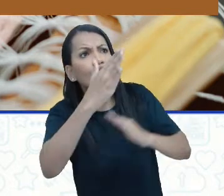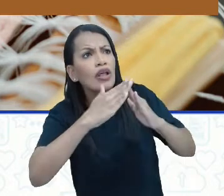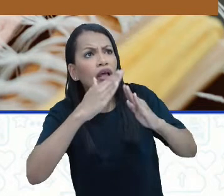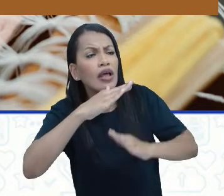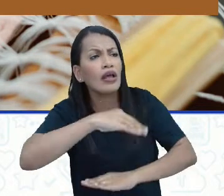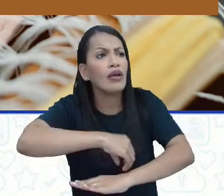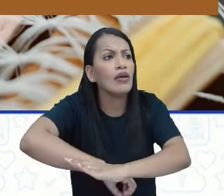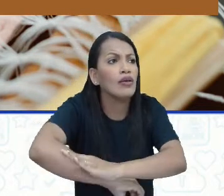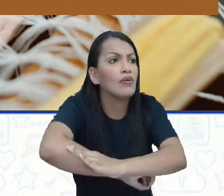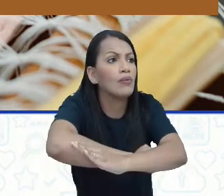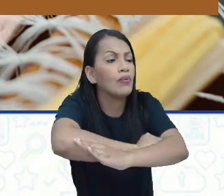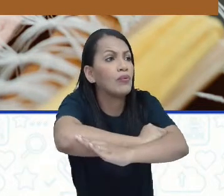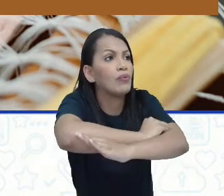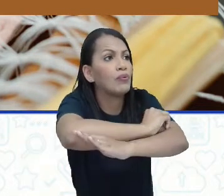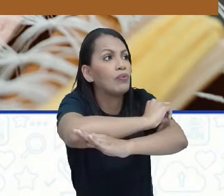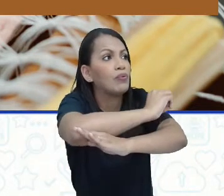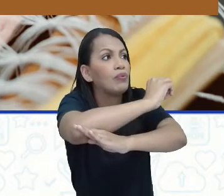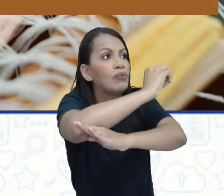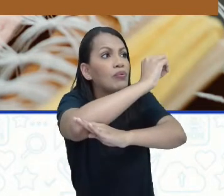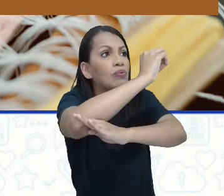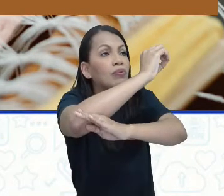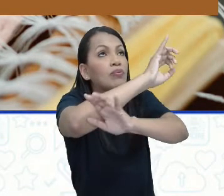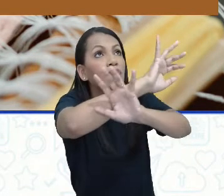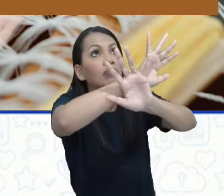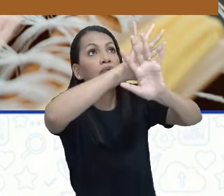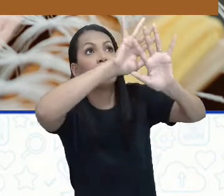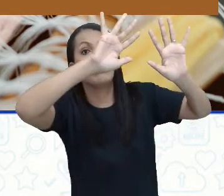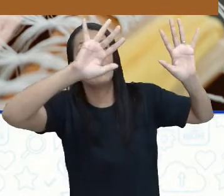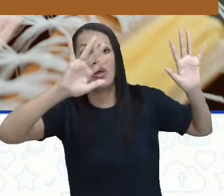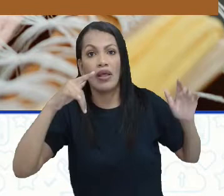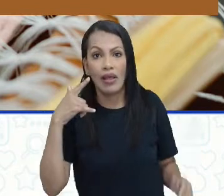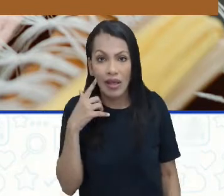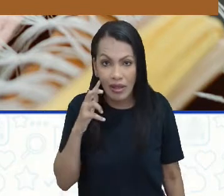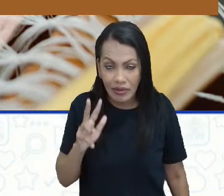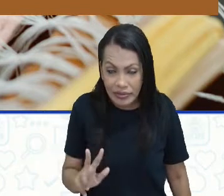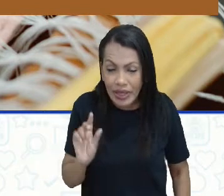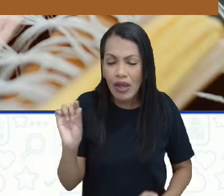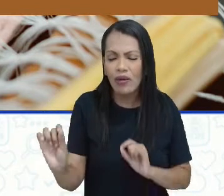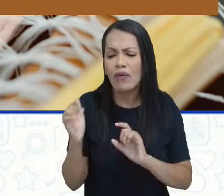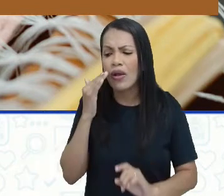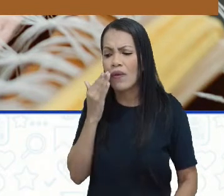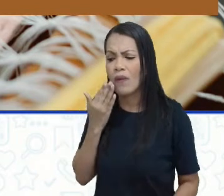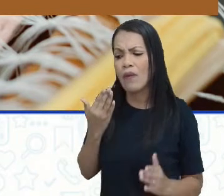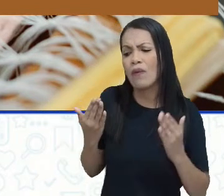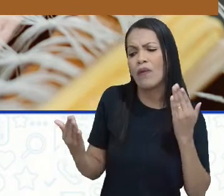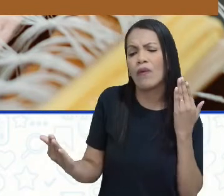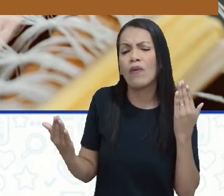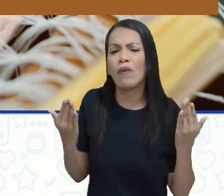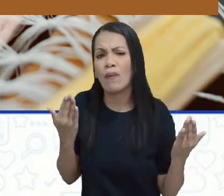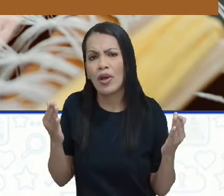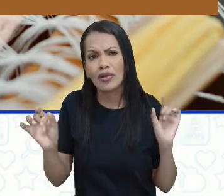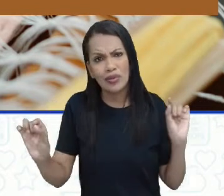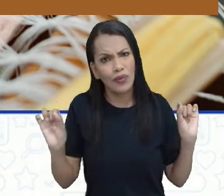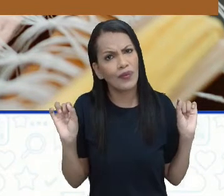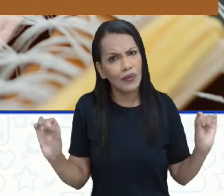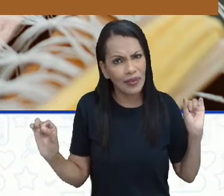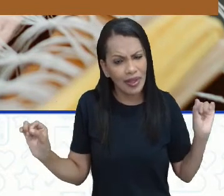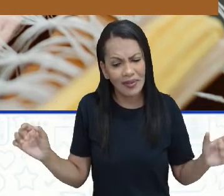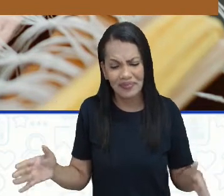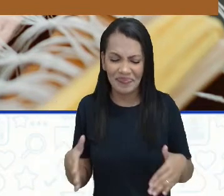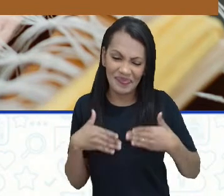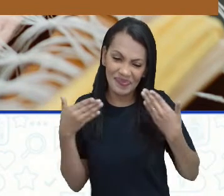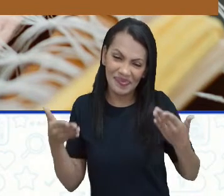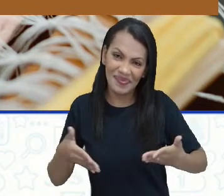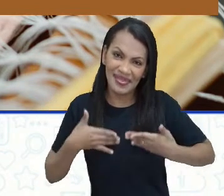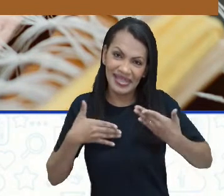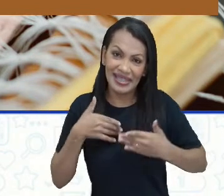desdenhava o horizonte. Perceba que aqui eu já tenho uma analogia não, mas uma comparação bem feliz que